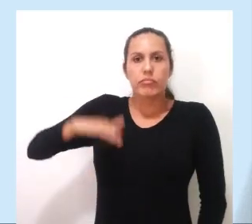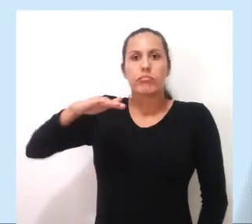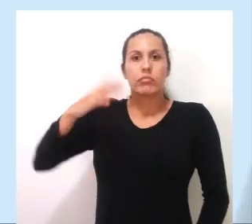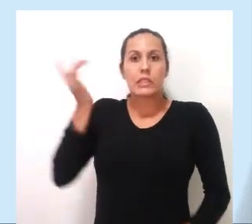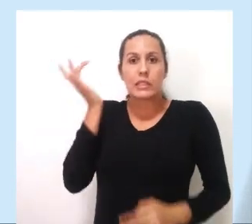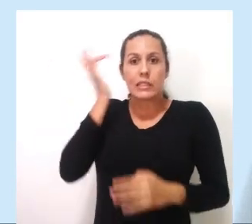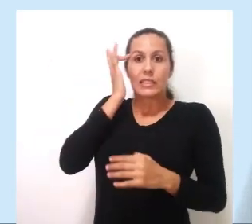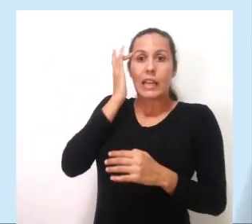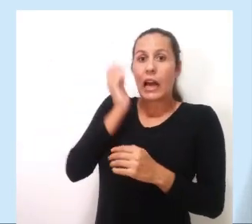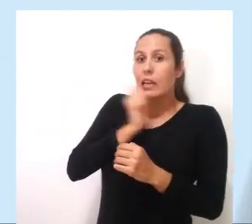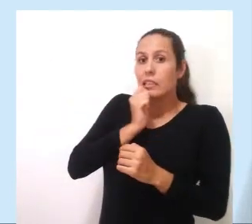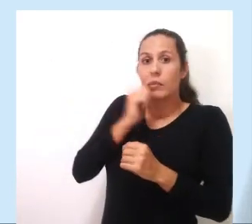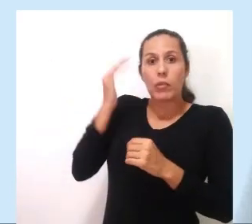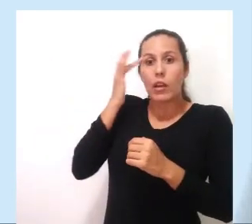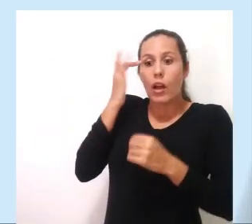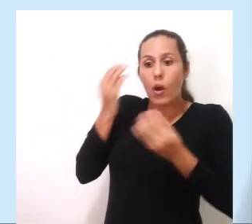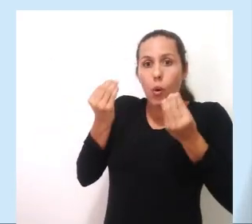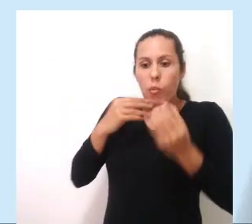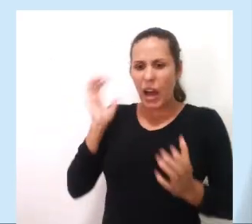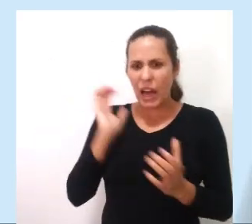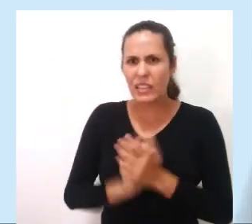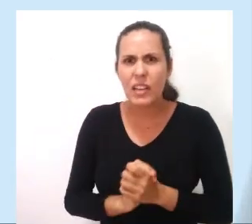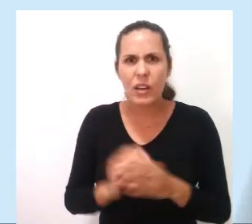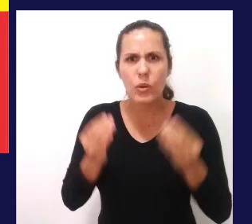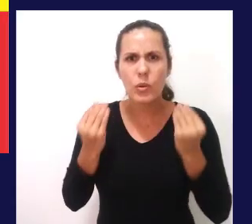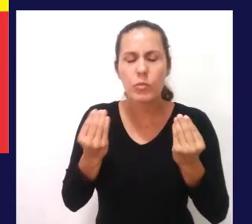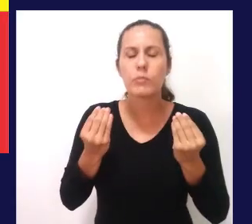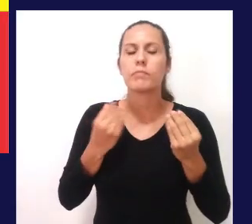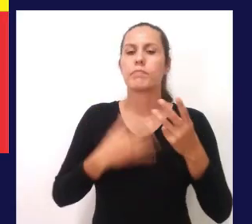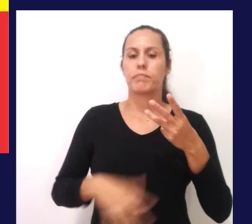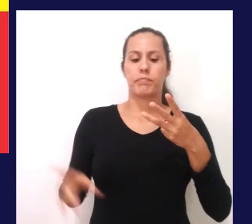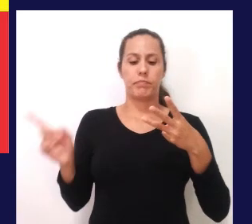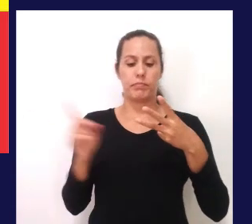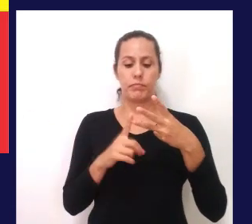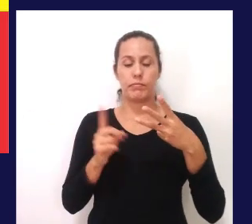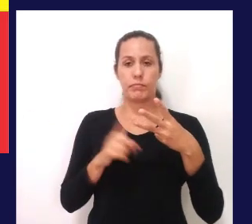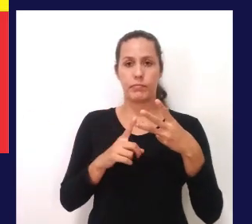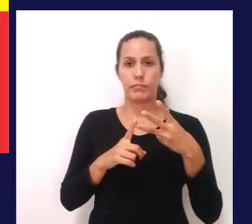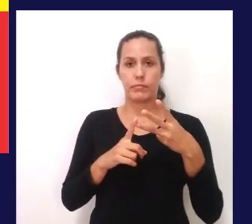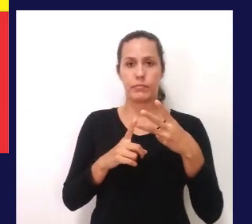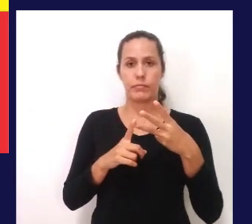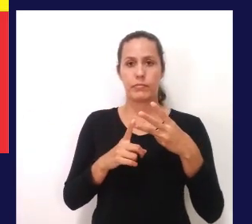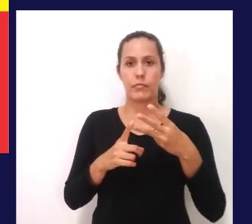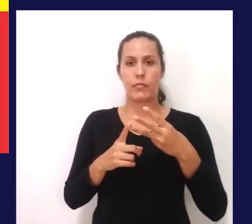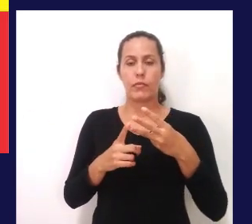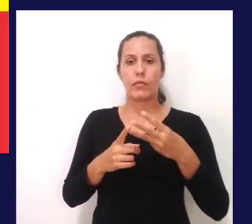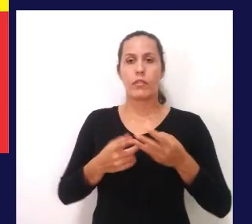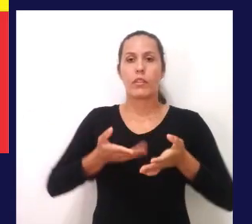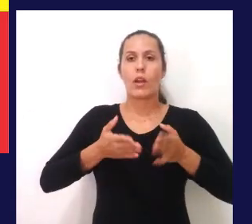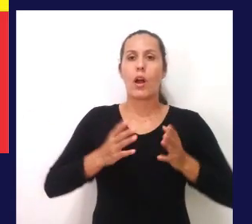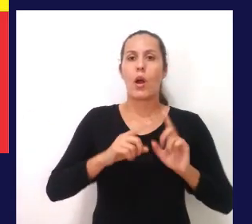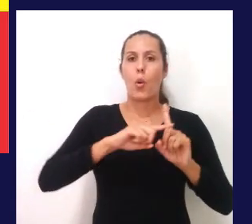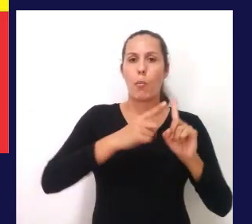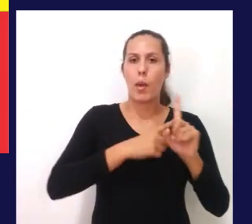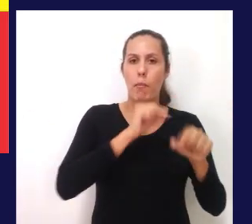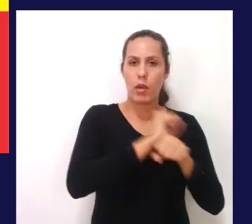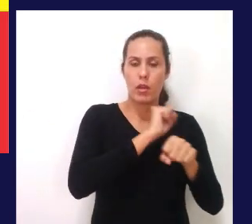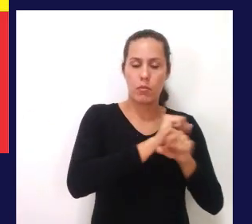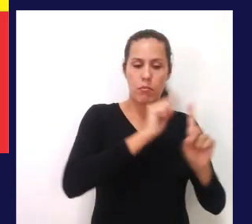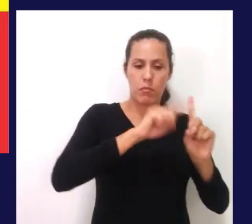vai casar se ela não tem nem maturidade para casar? Outra opção, dar o bebê